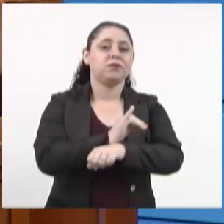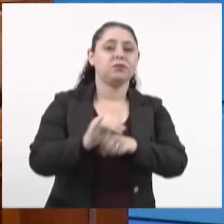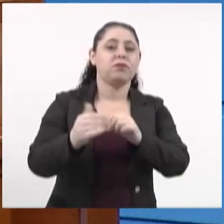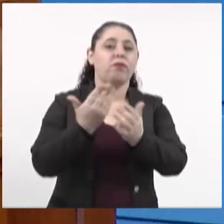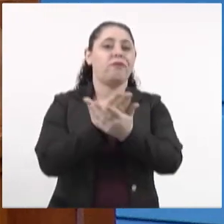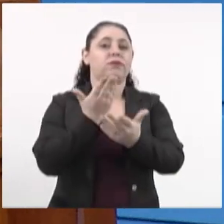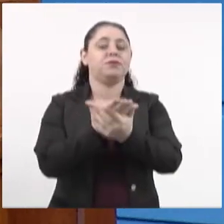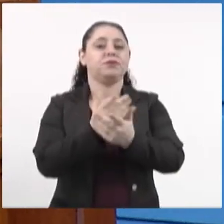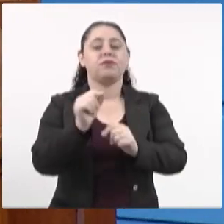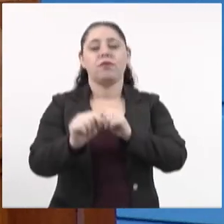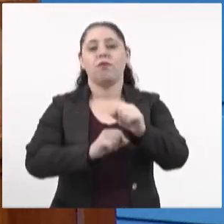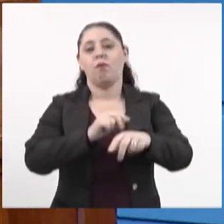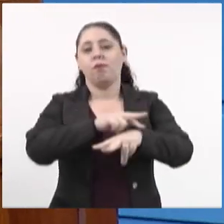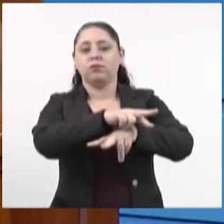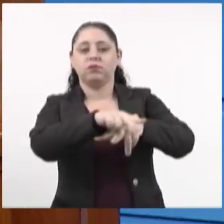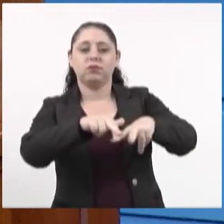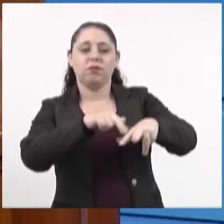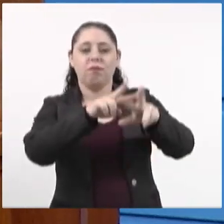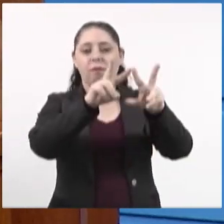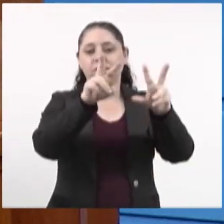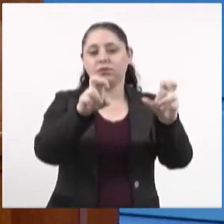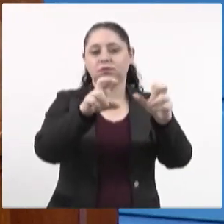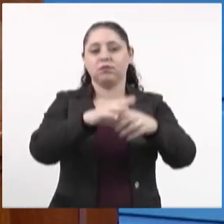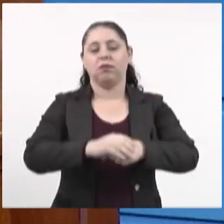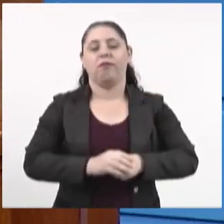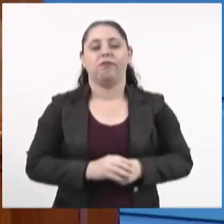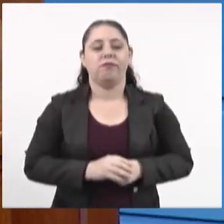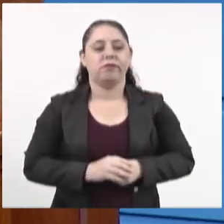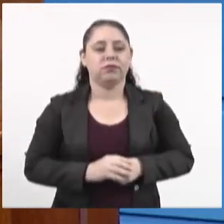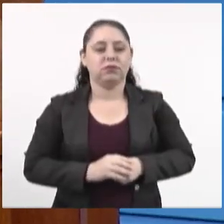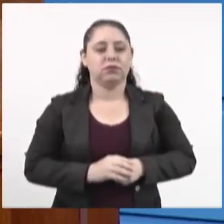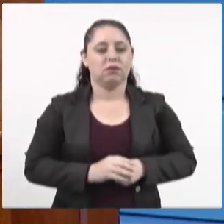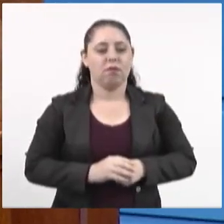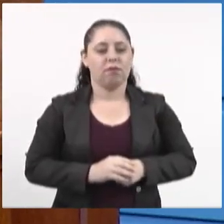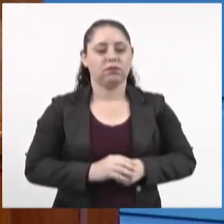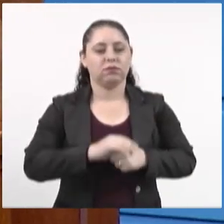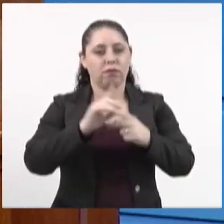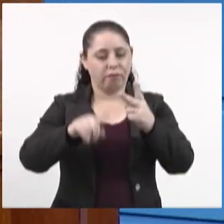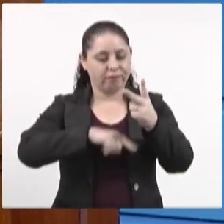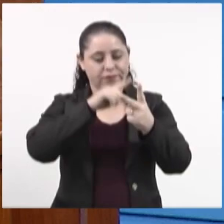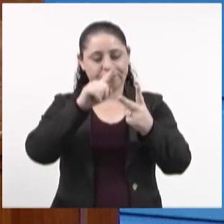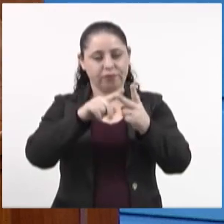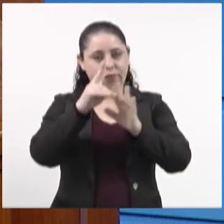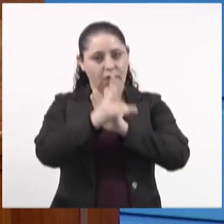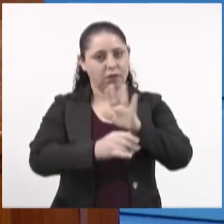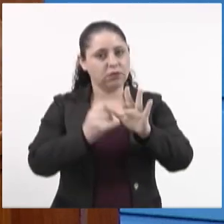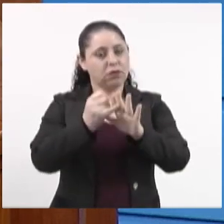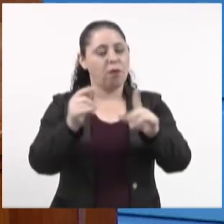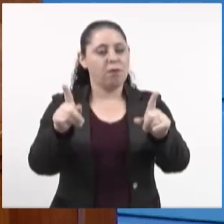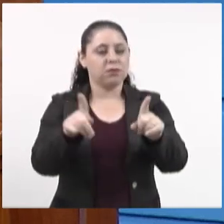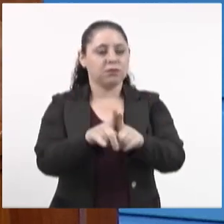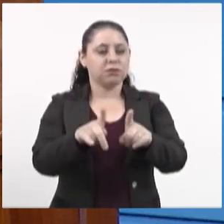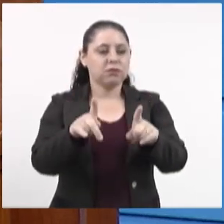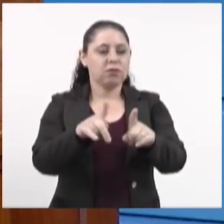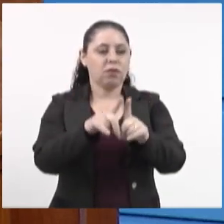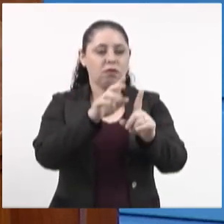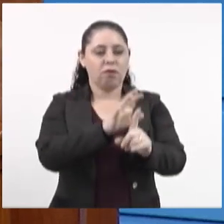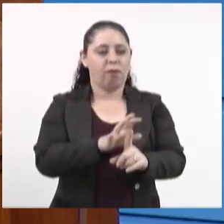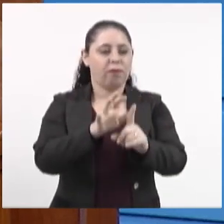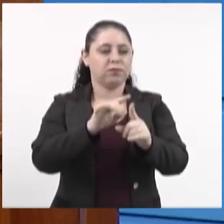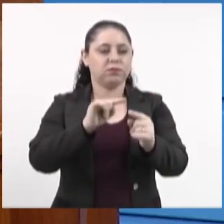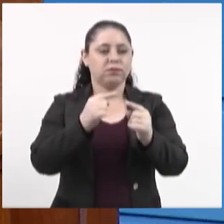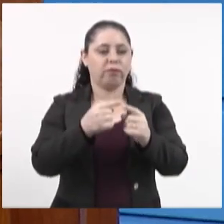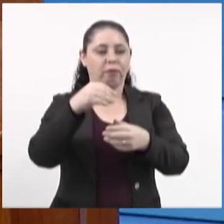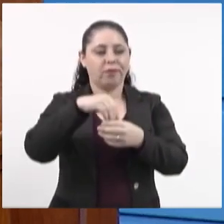da escola que tratem deste tema. O segundo projeto, que também visa